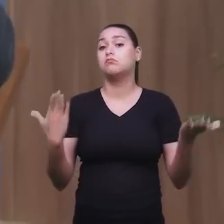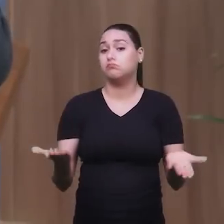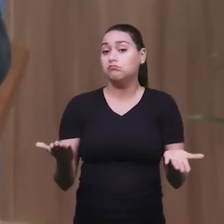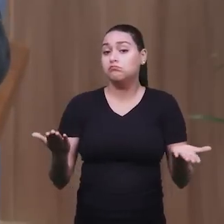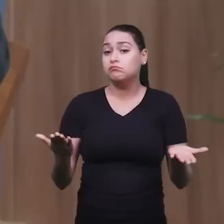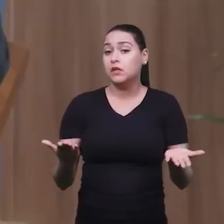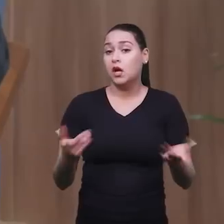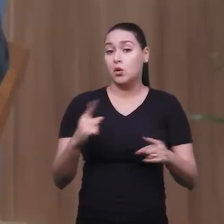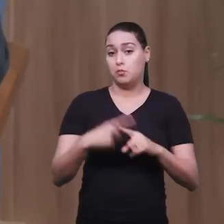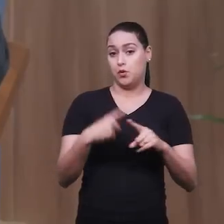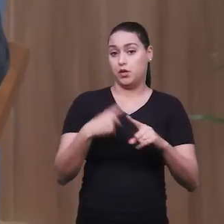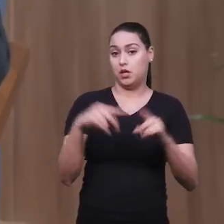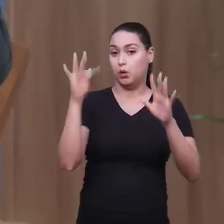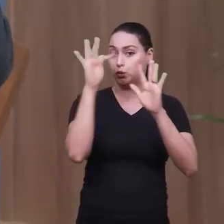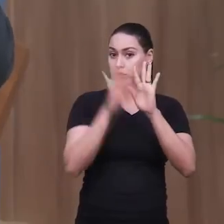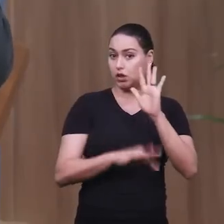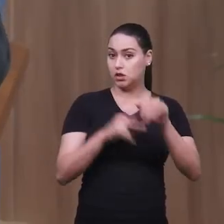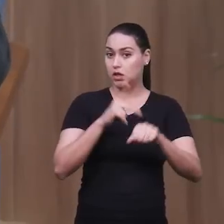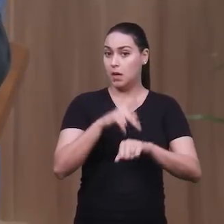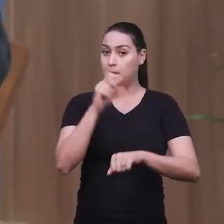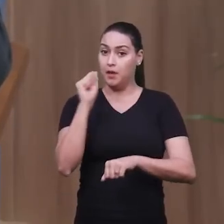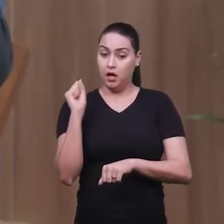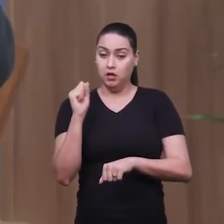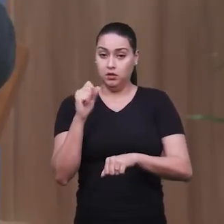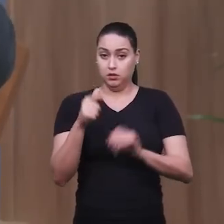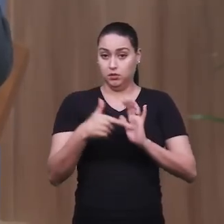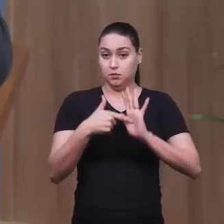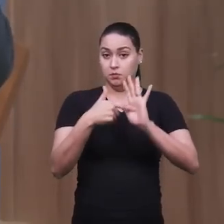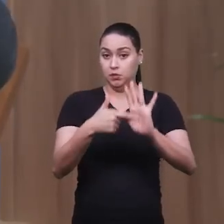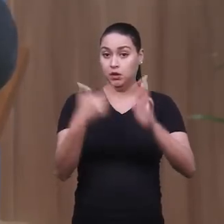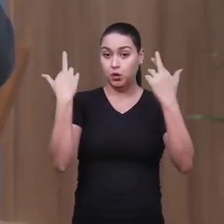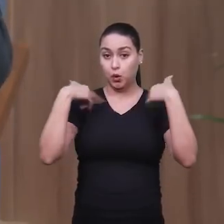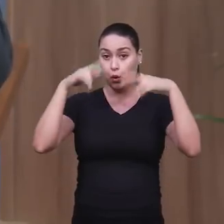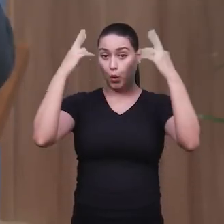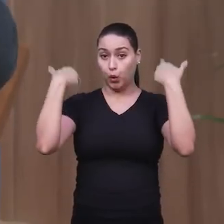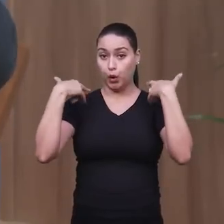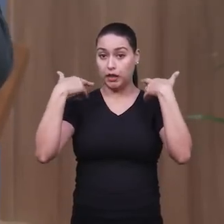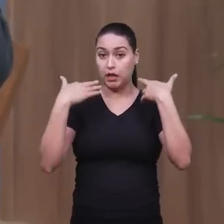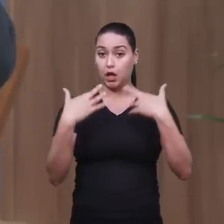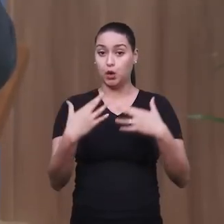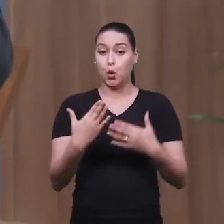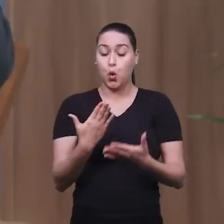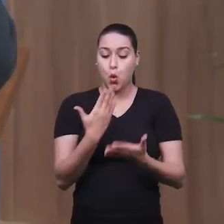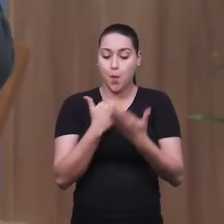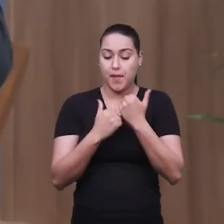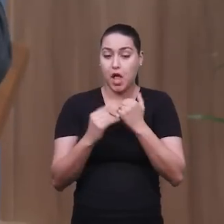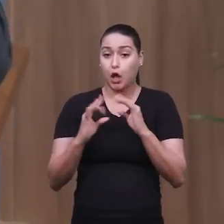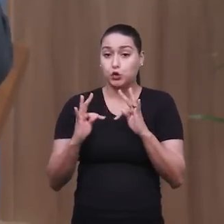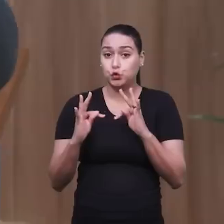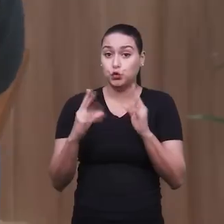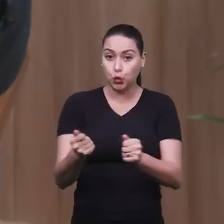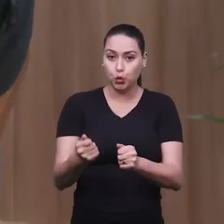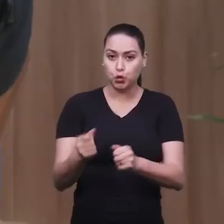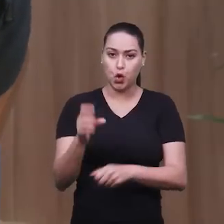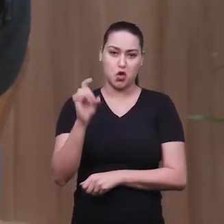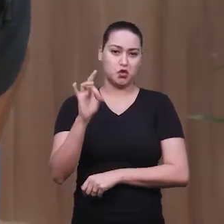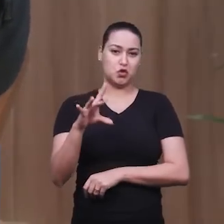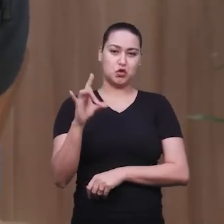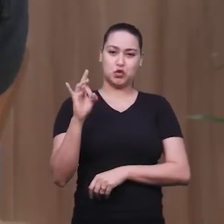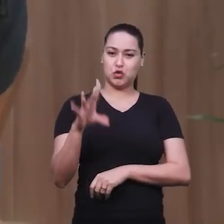um tem. O texto na Páscoa diz que o cordeiro precisava ser comido